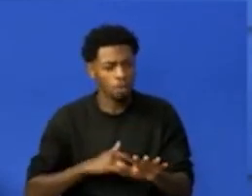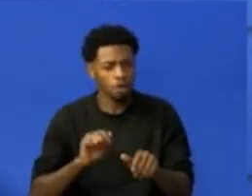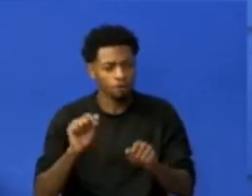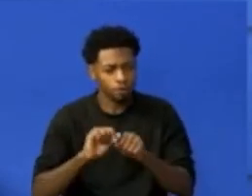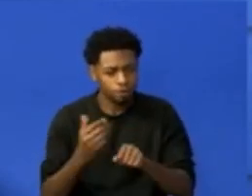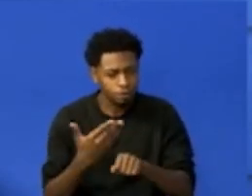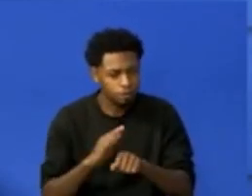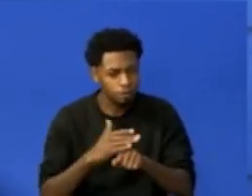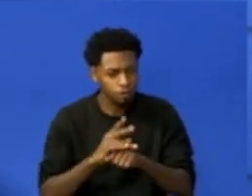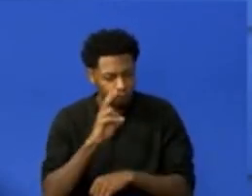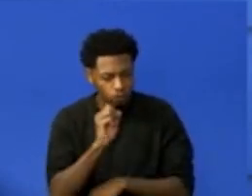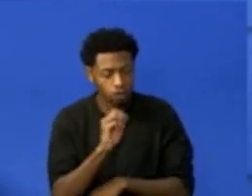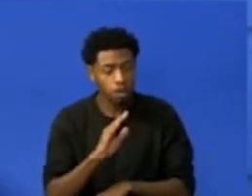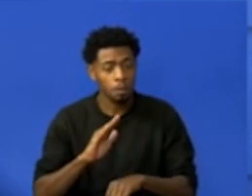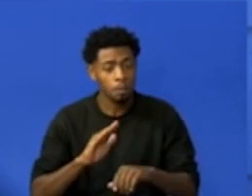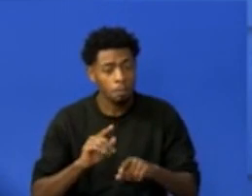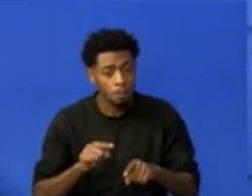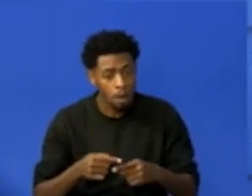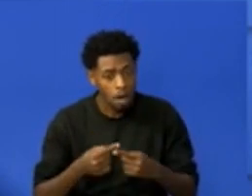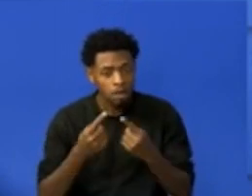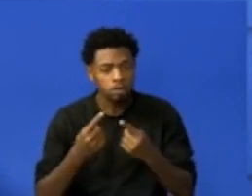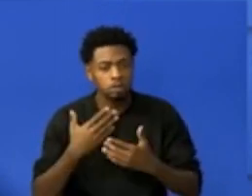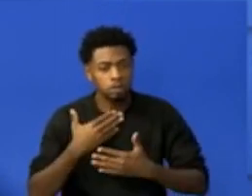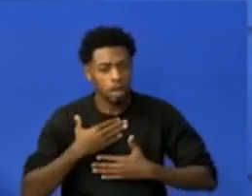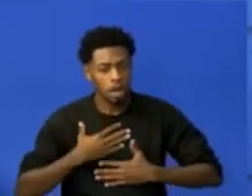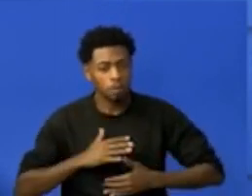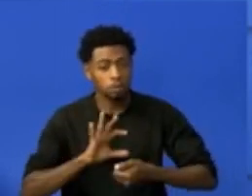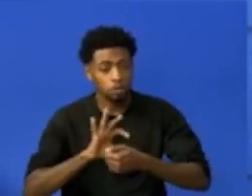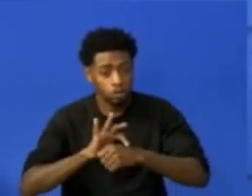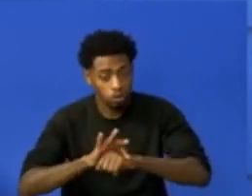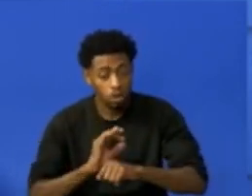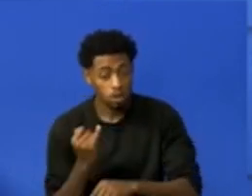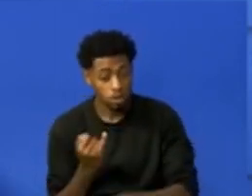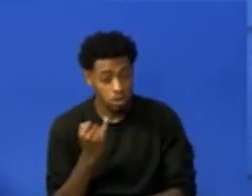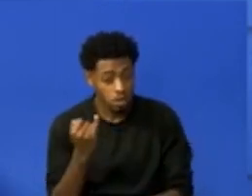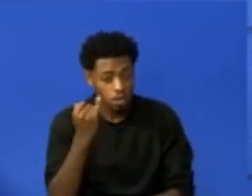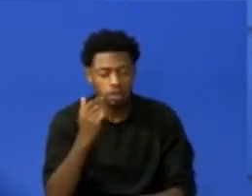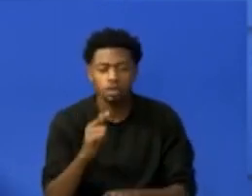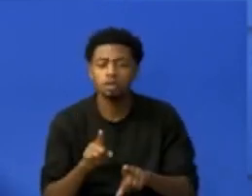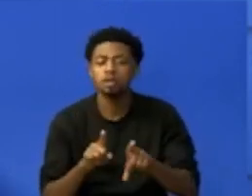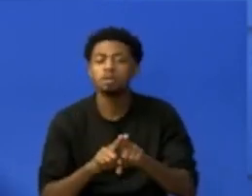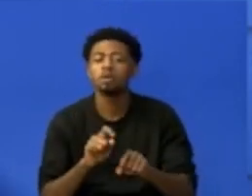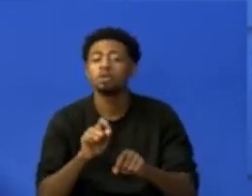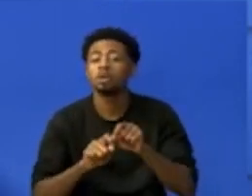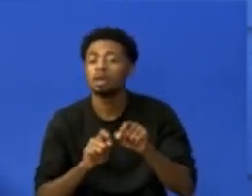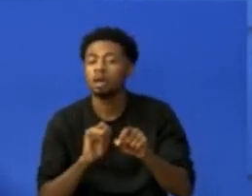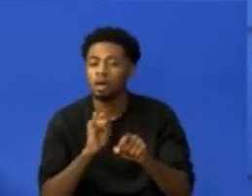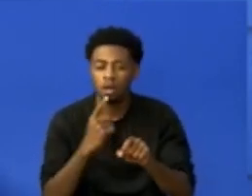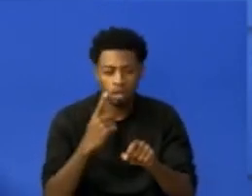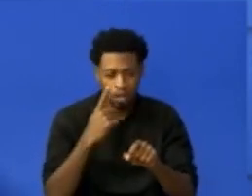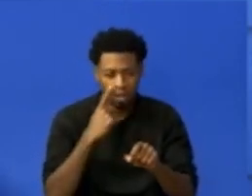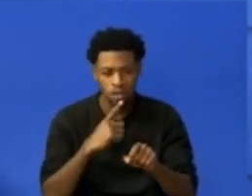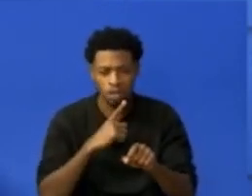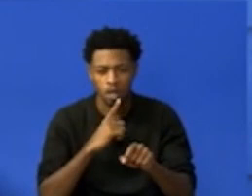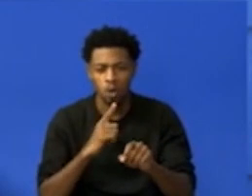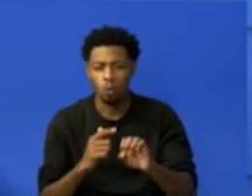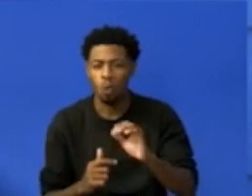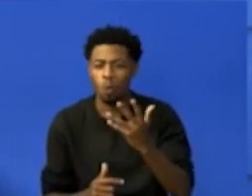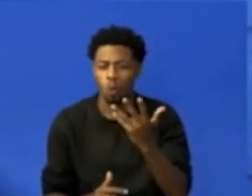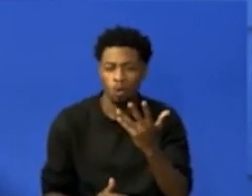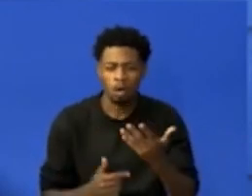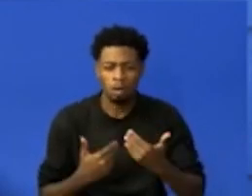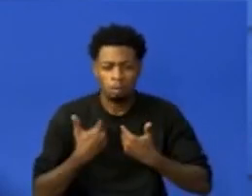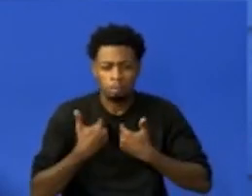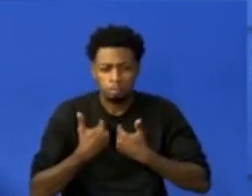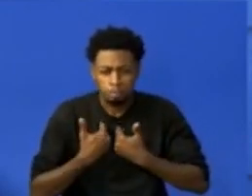força, mas de uma forma mais segura. E principalmente o grande ponto, sem fazer ou causar uma